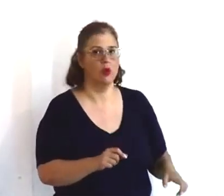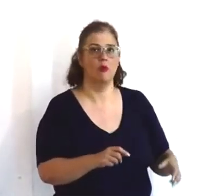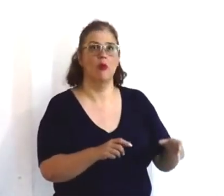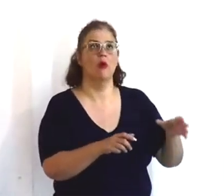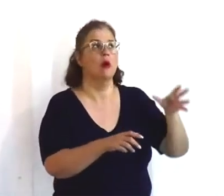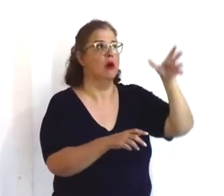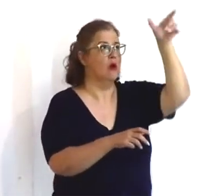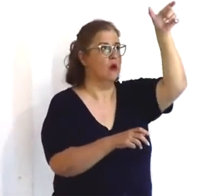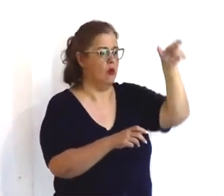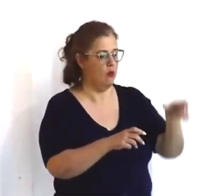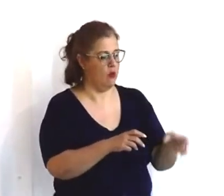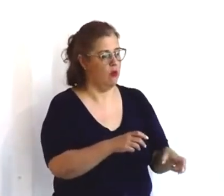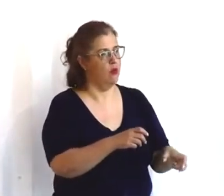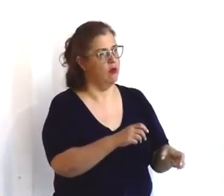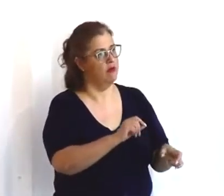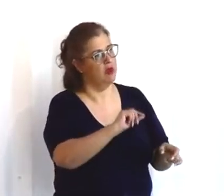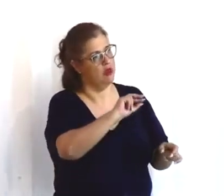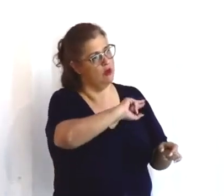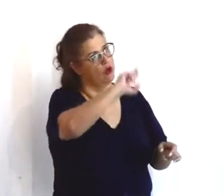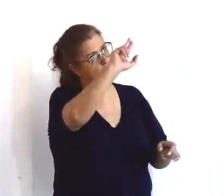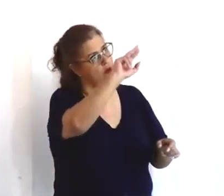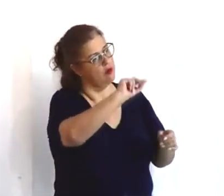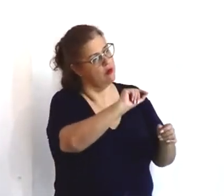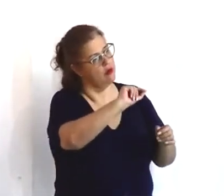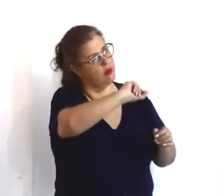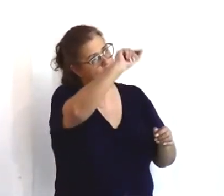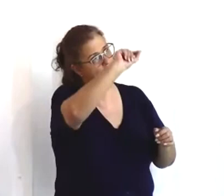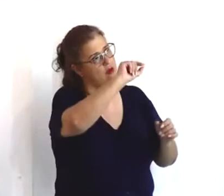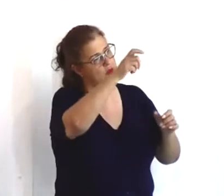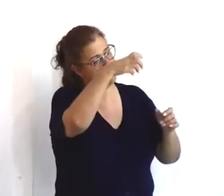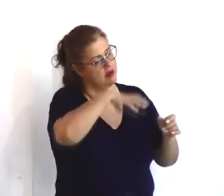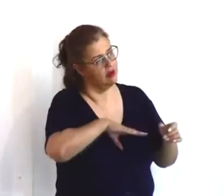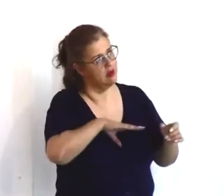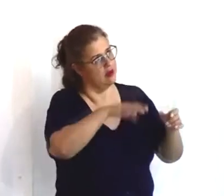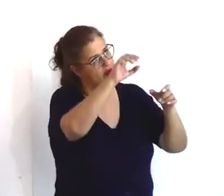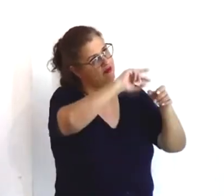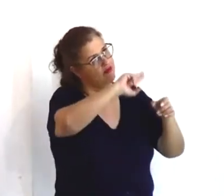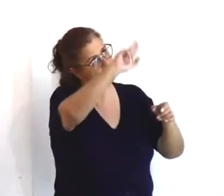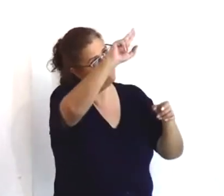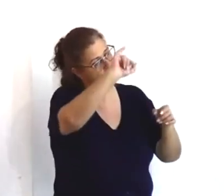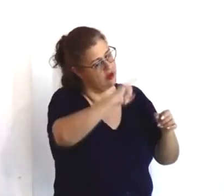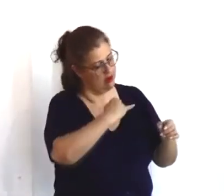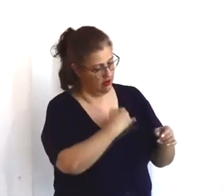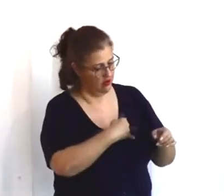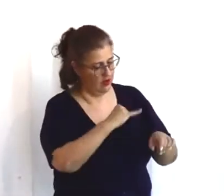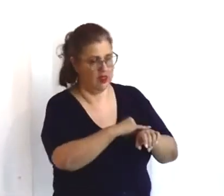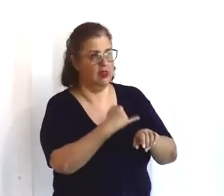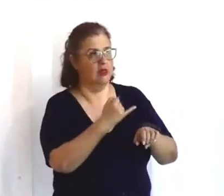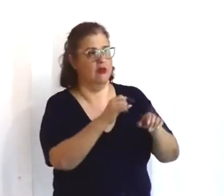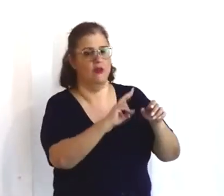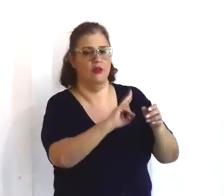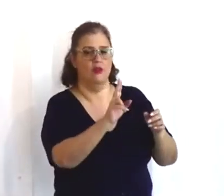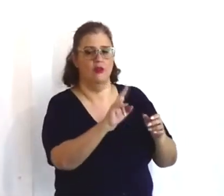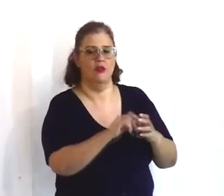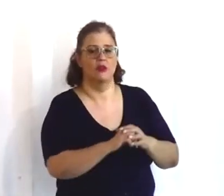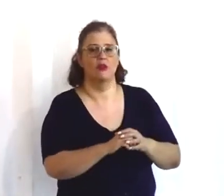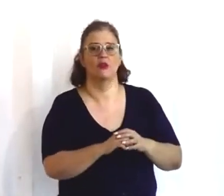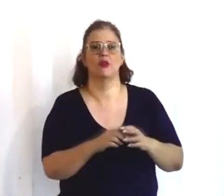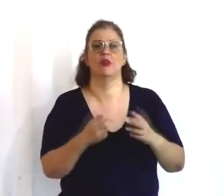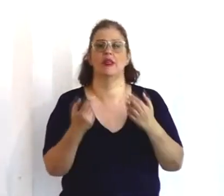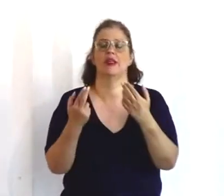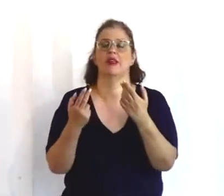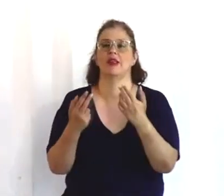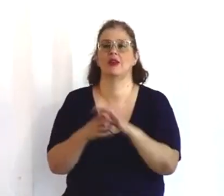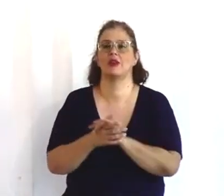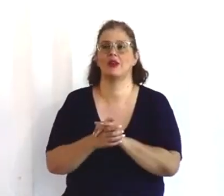sobre ele o nome do meu Deus, o nome da cidade do meu Deus, a nova Jerusalém que desce do céu, vinda da parte do meu Deus,